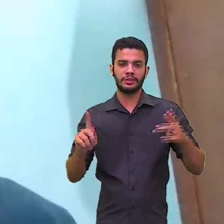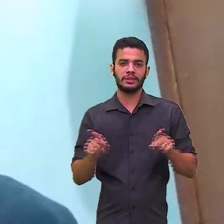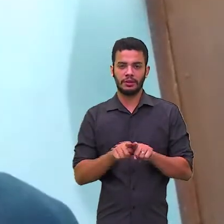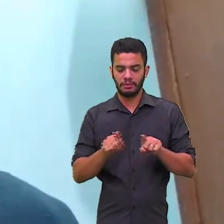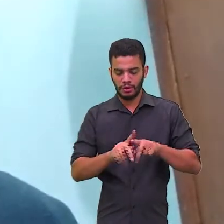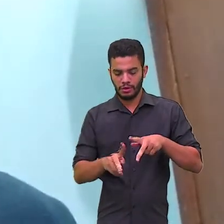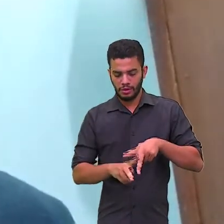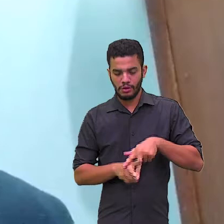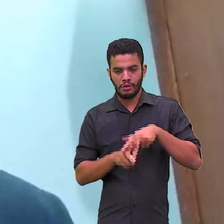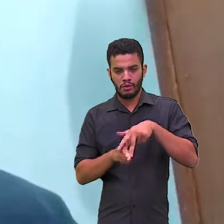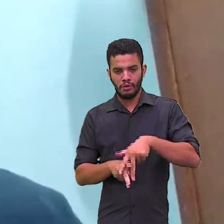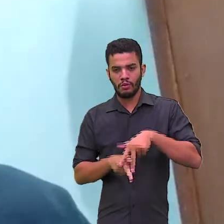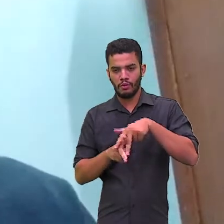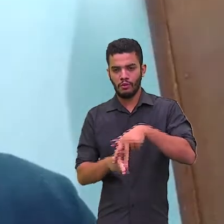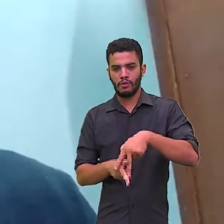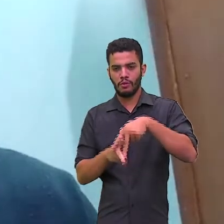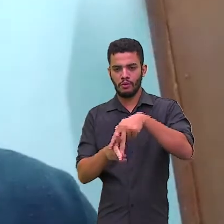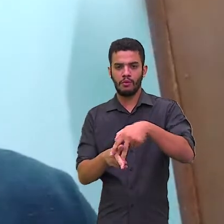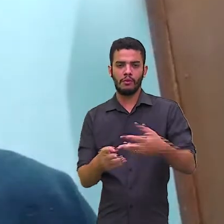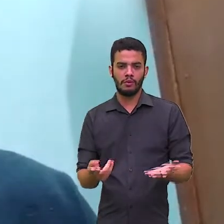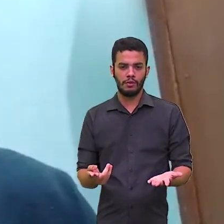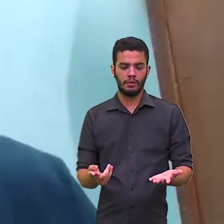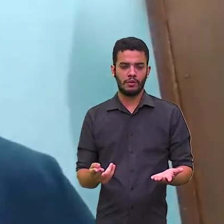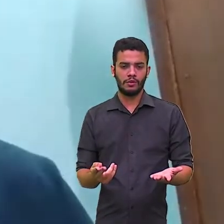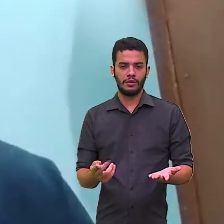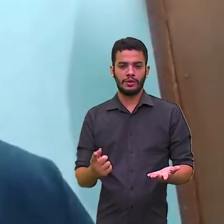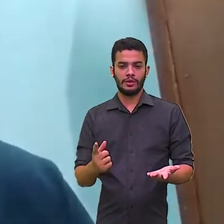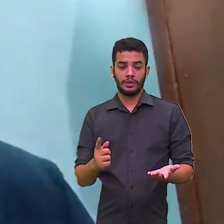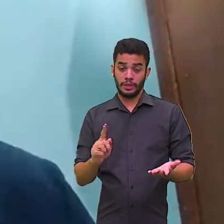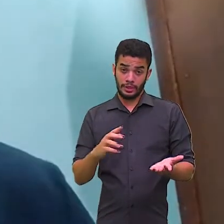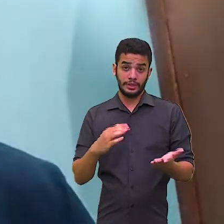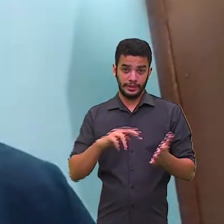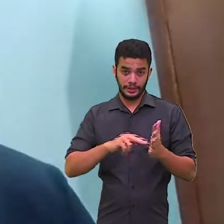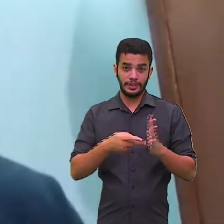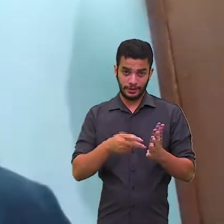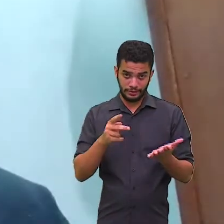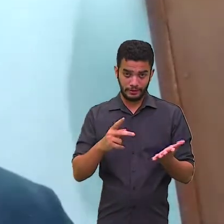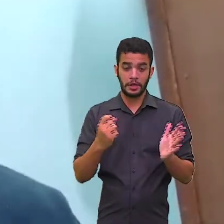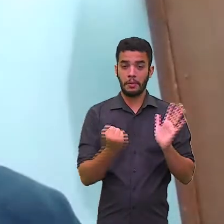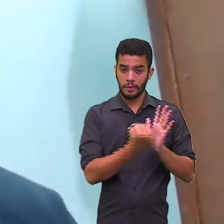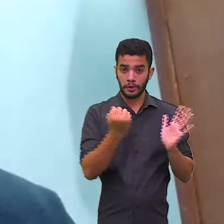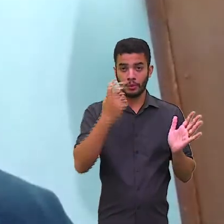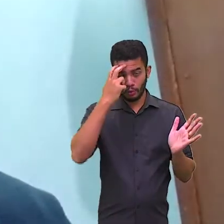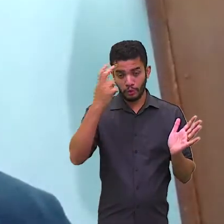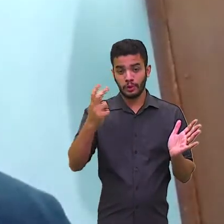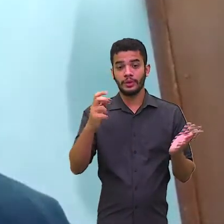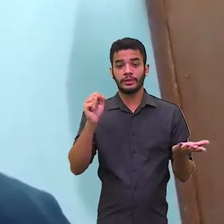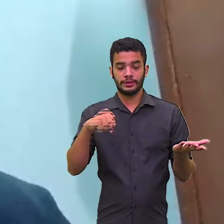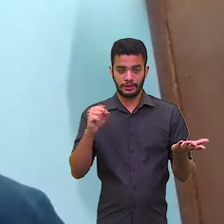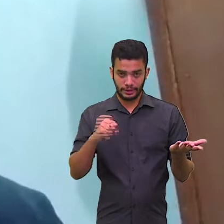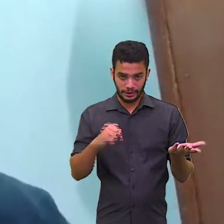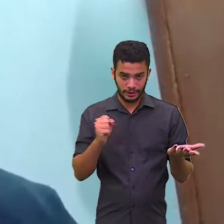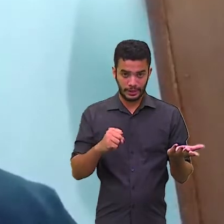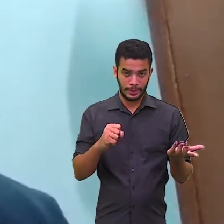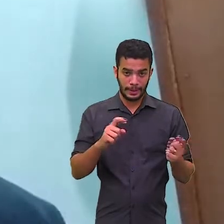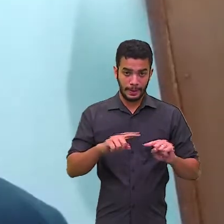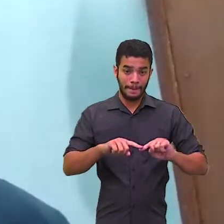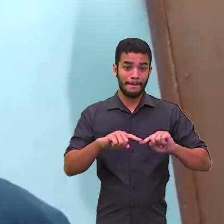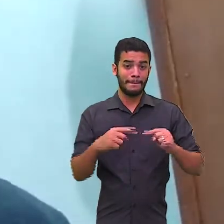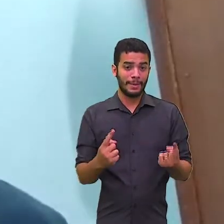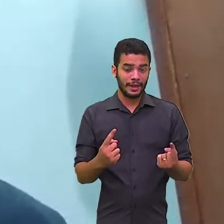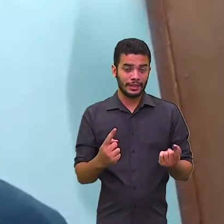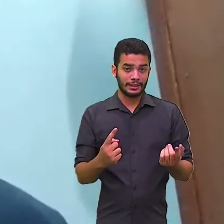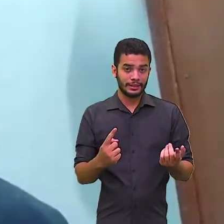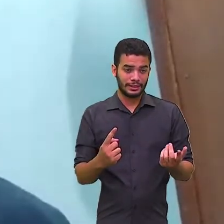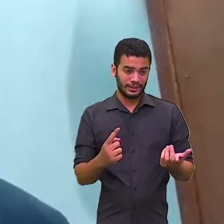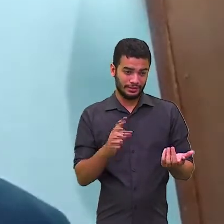cavalgada, aquilo que tem um valor histórico, tudo isso é patrimônio cultural, mas não é patrimônio cultural do mesmo modo para todo